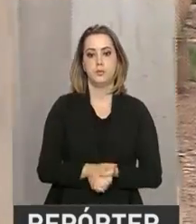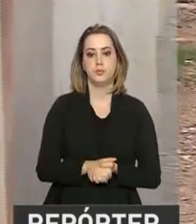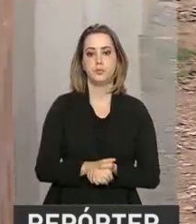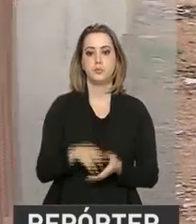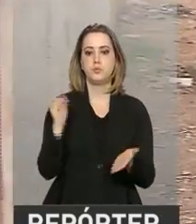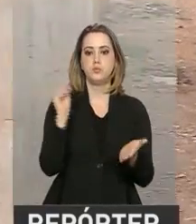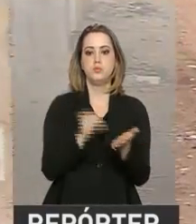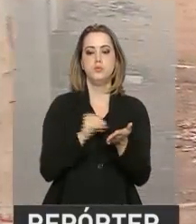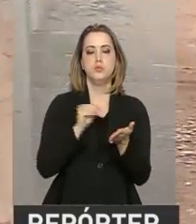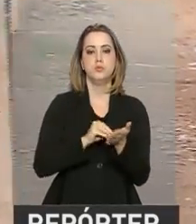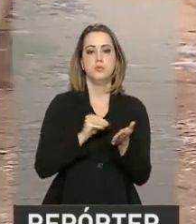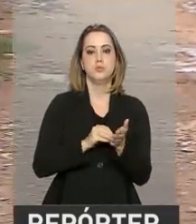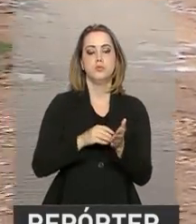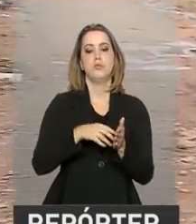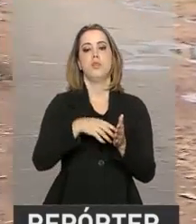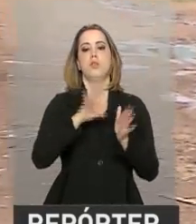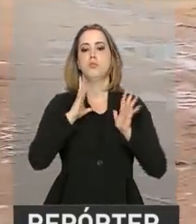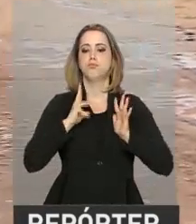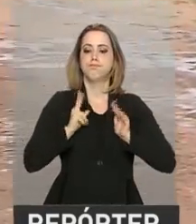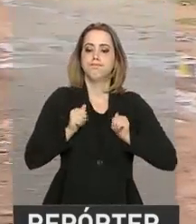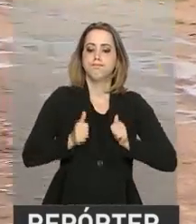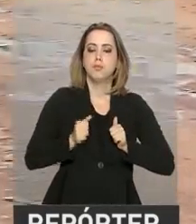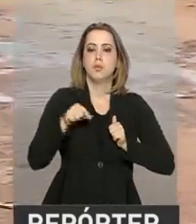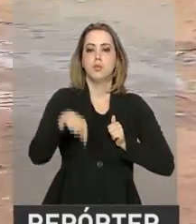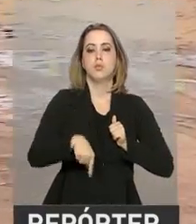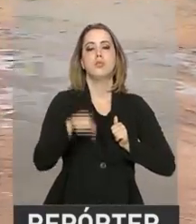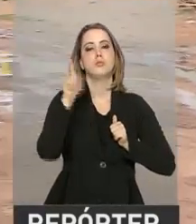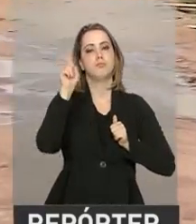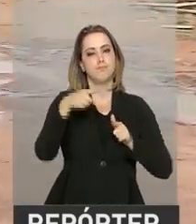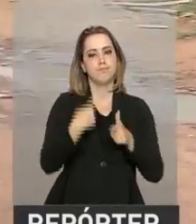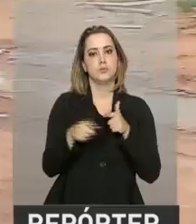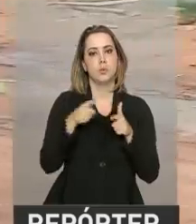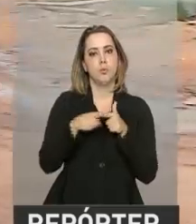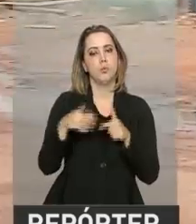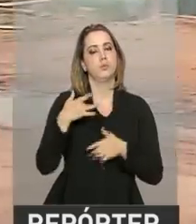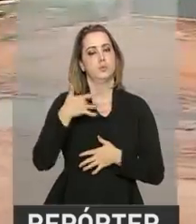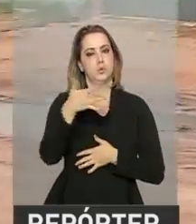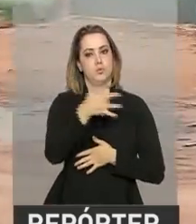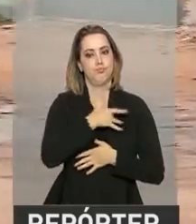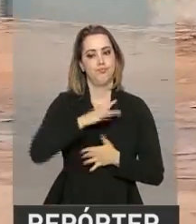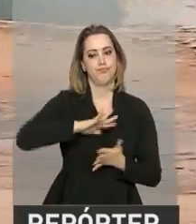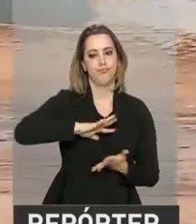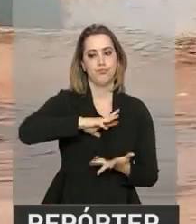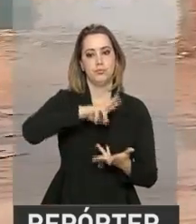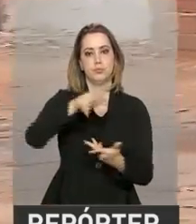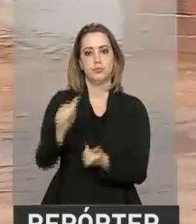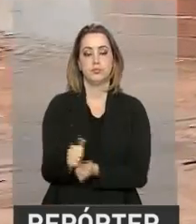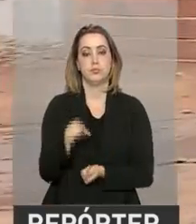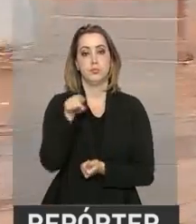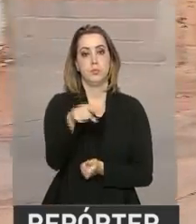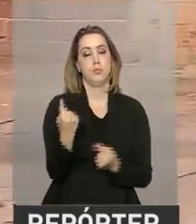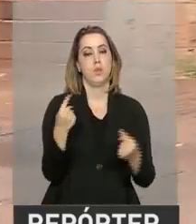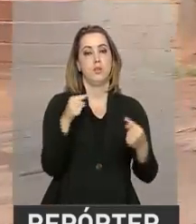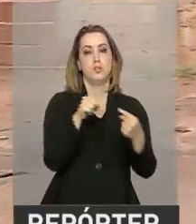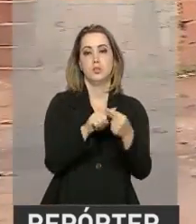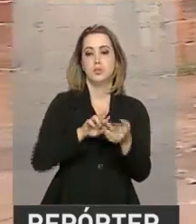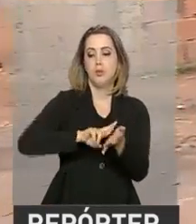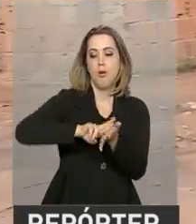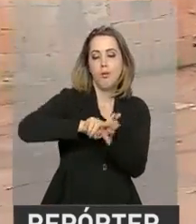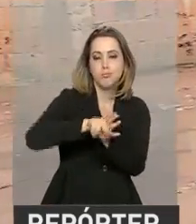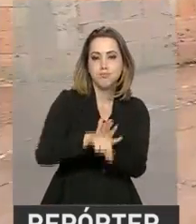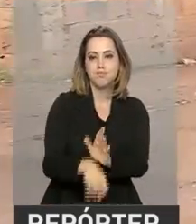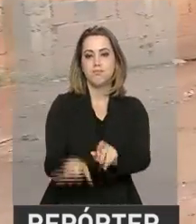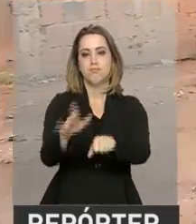básico é um dos principais fatores que afeta a saúde pública mundial está associado à transmissão de uma